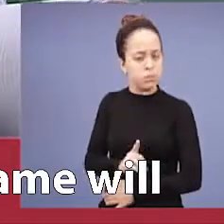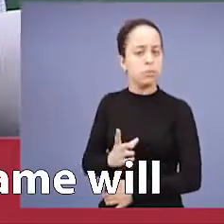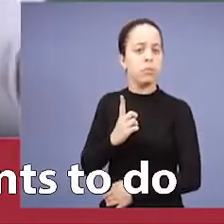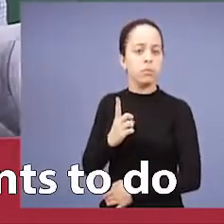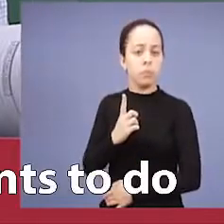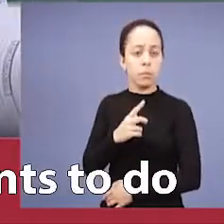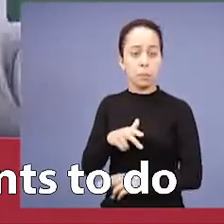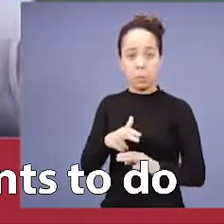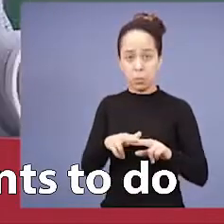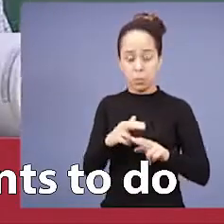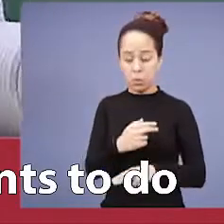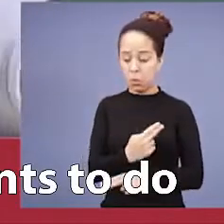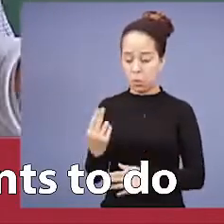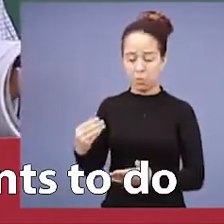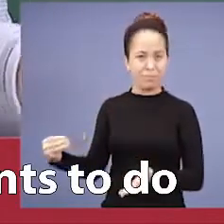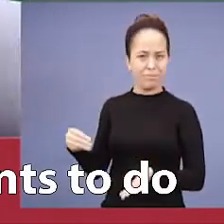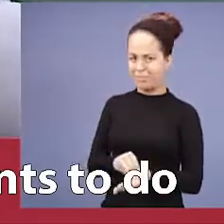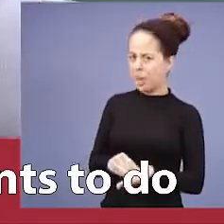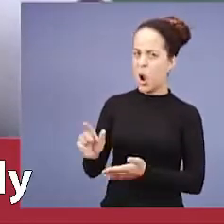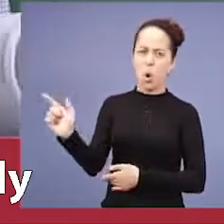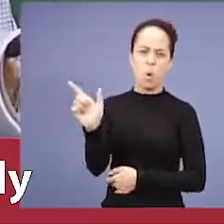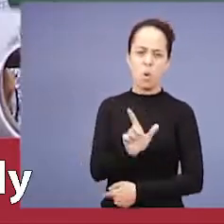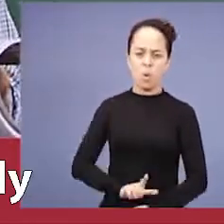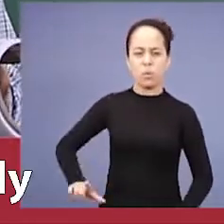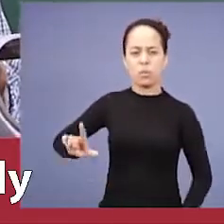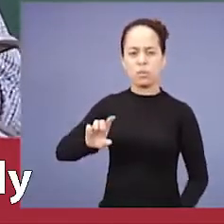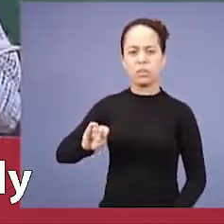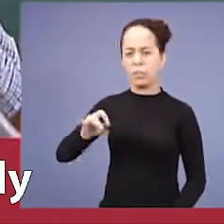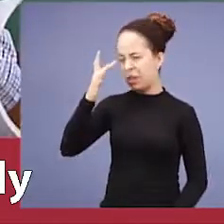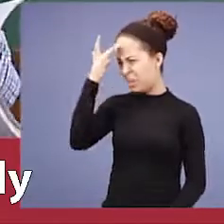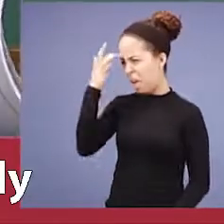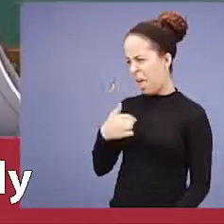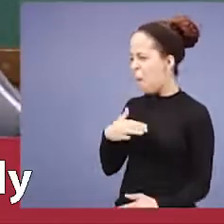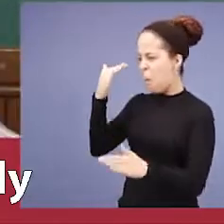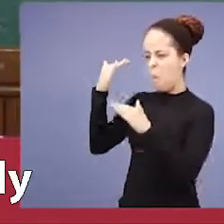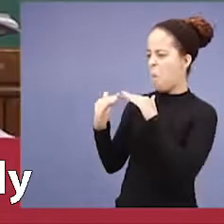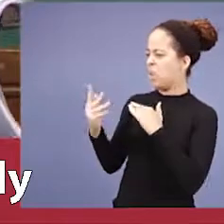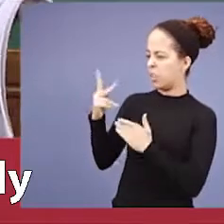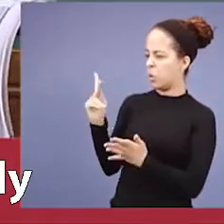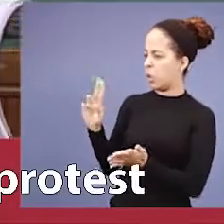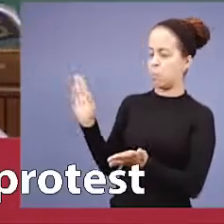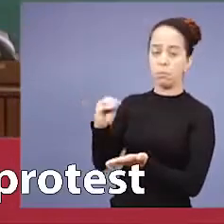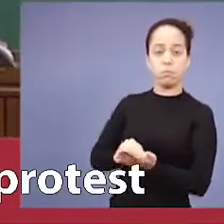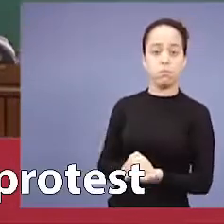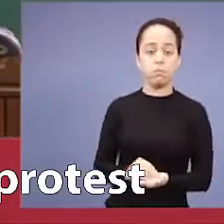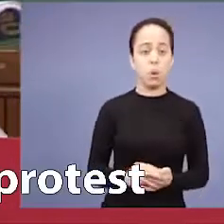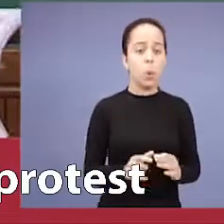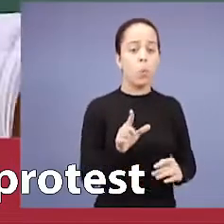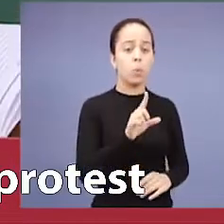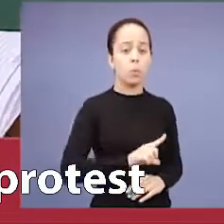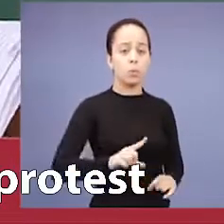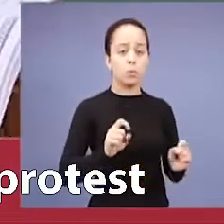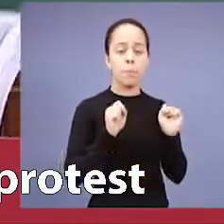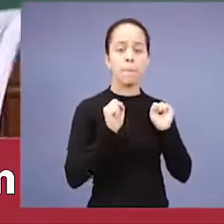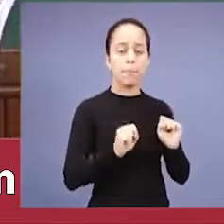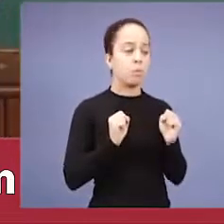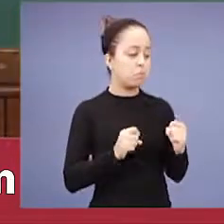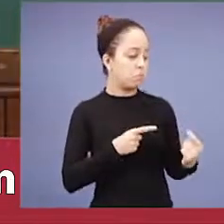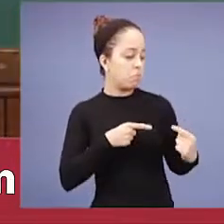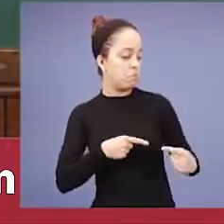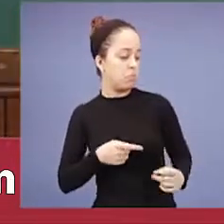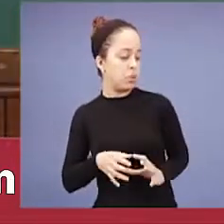o meu nome está evidentemente que quem quiser fazer a contestação pode fazer e eu estou pronto vai receber qualquer compensação